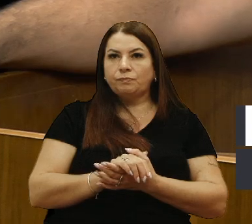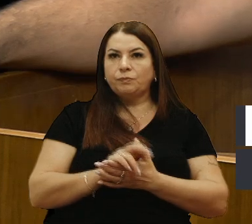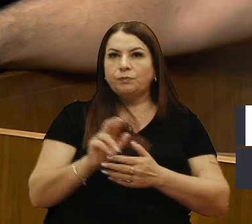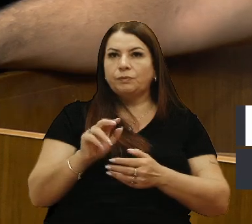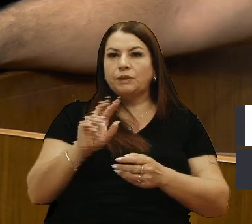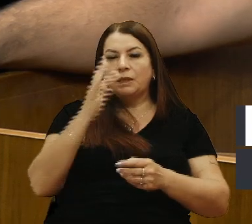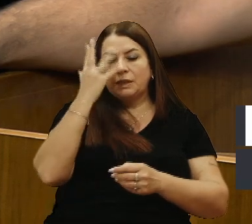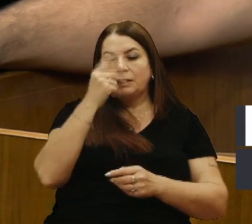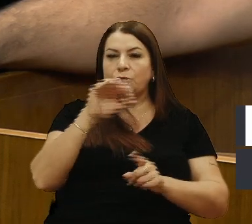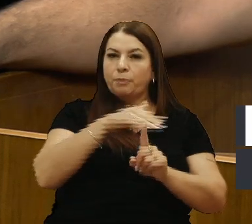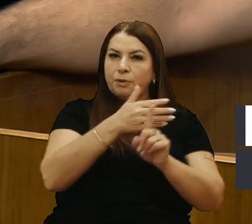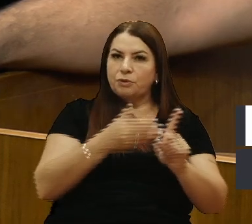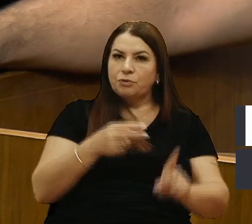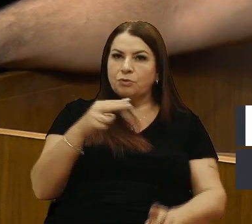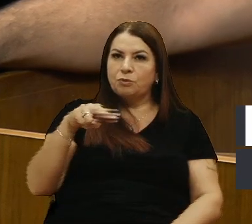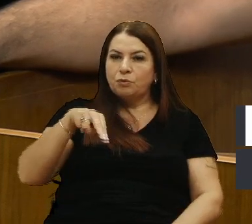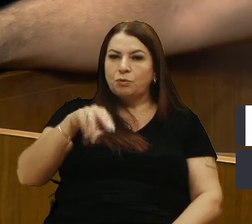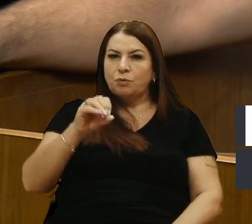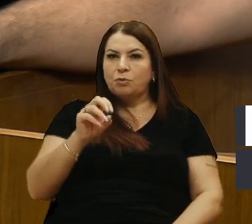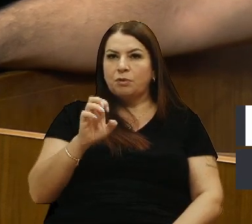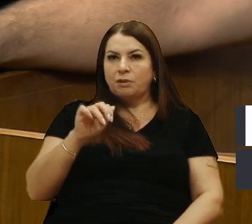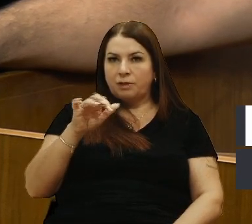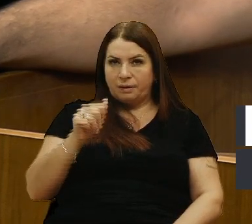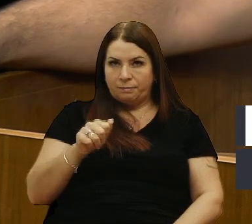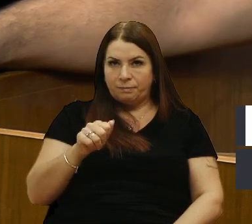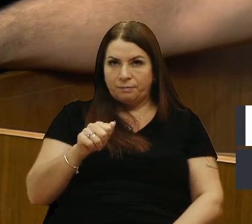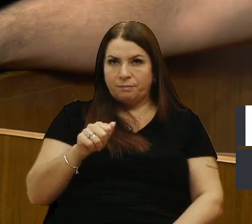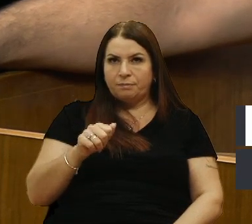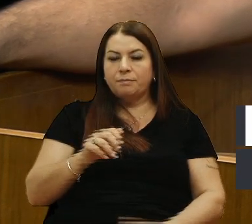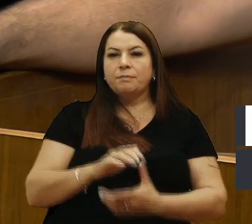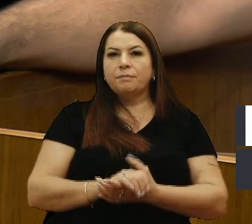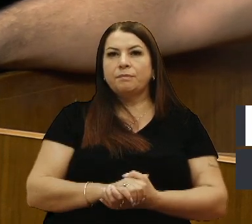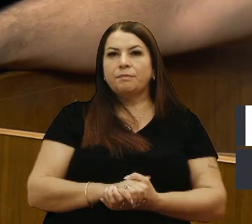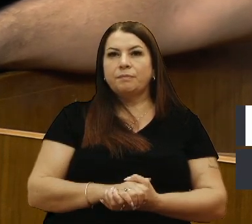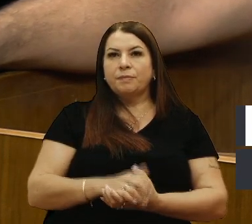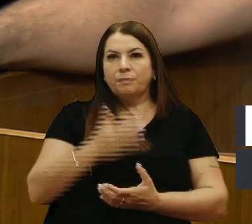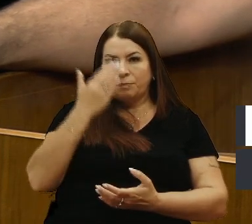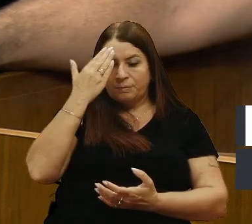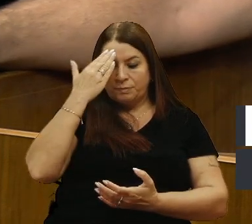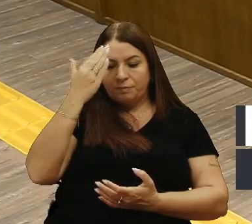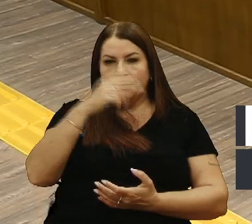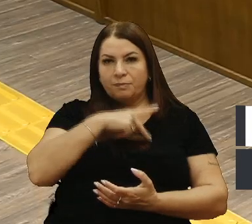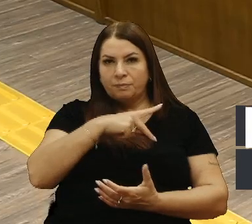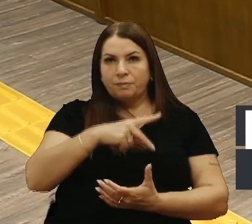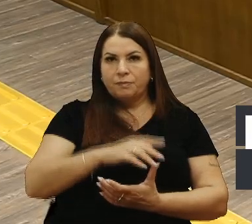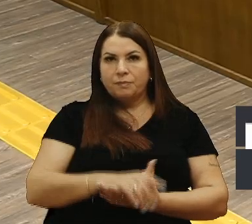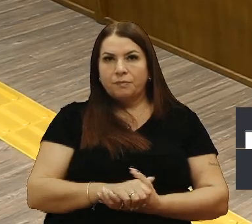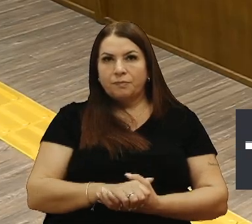homenagem à senhora Noêmia Sutil de Oliveira de Jesus. Muito obrigado, presidente.